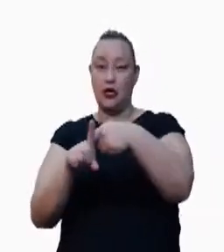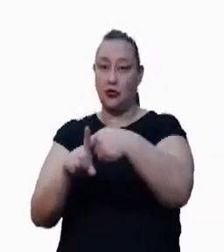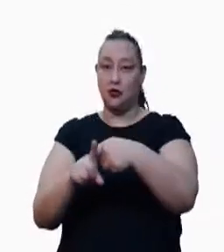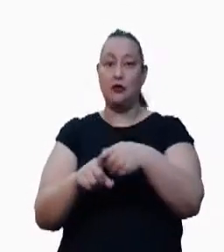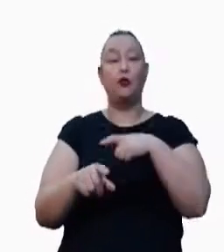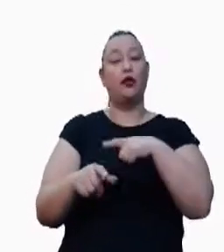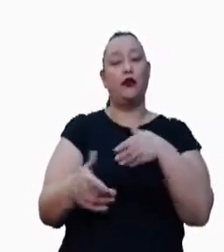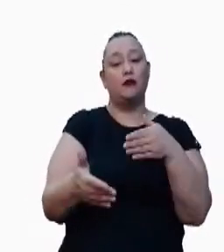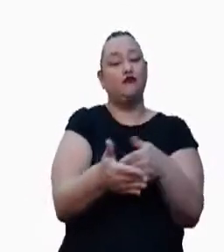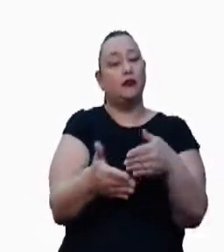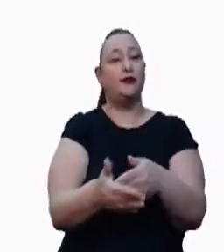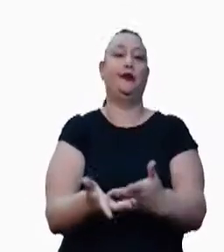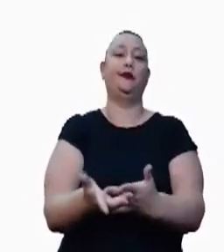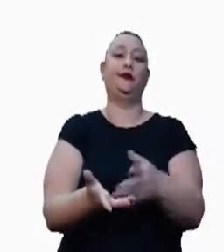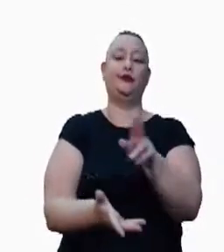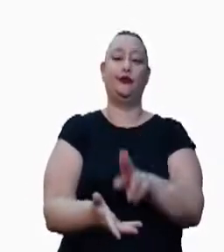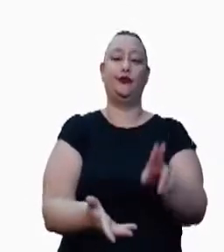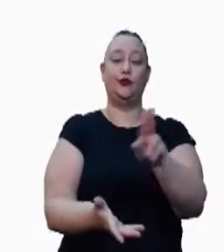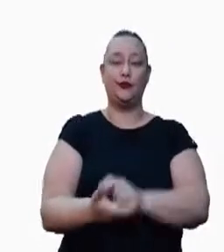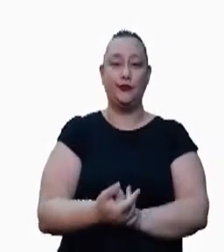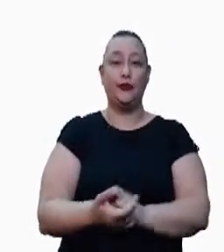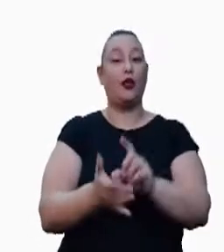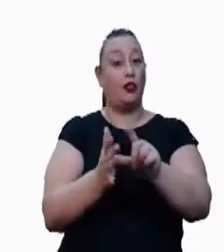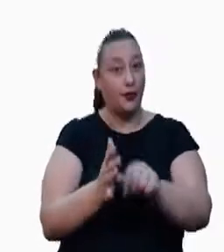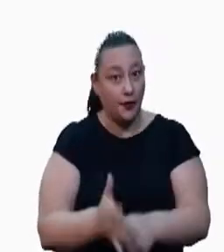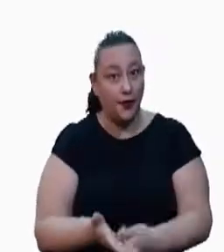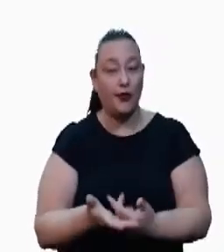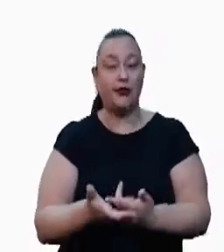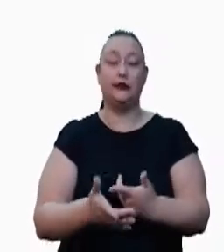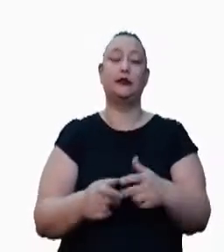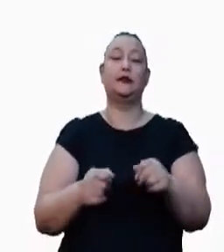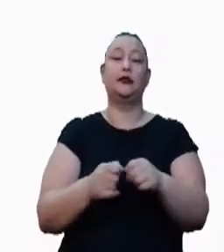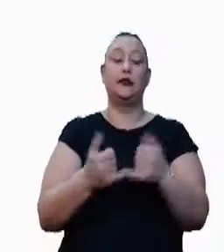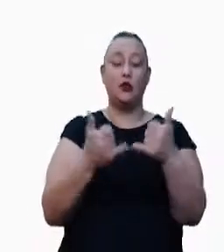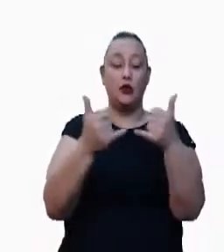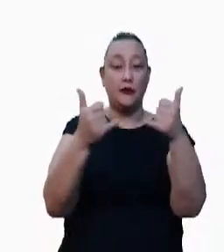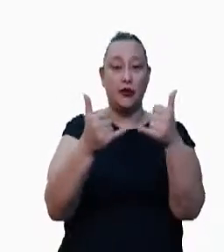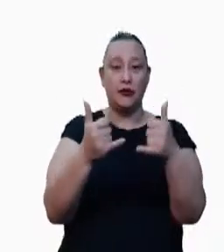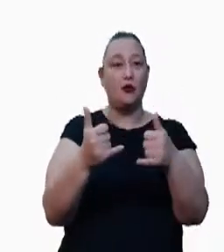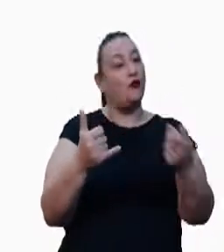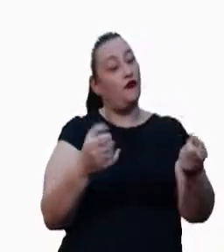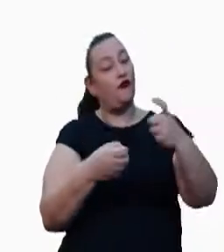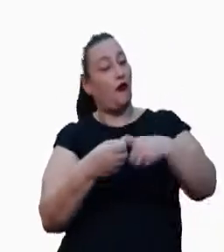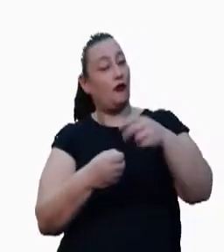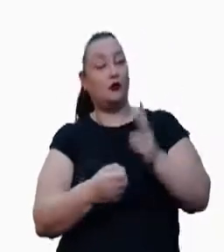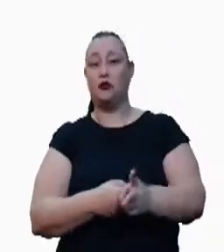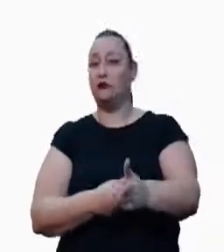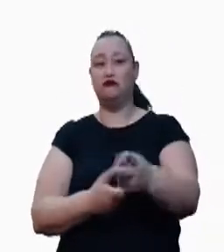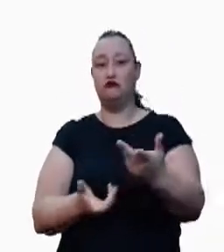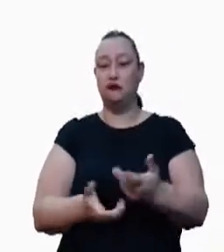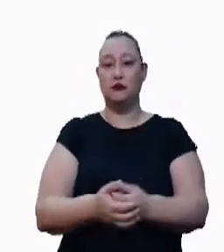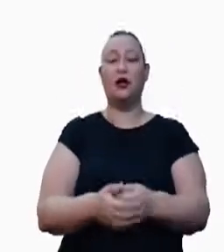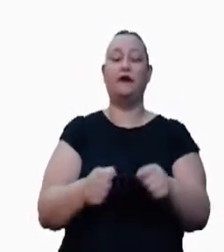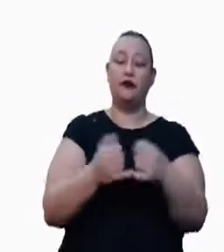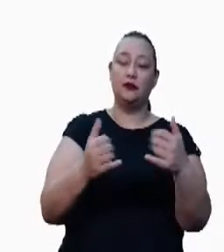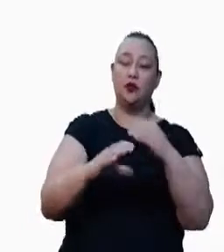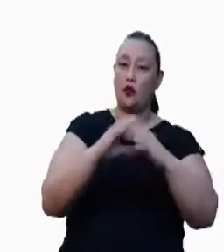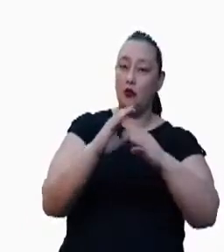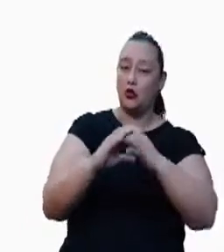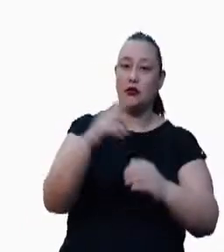esse prazo de ação no organismo. Depois dessa, as terminações nervosas, ela começa a fazer novas